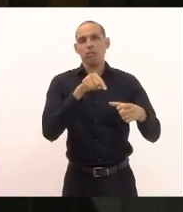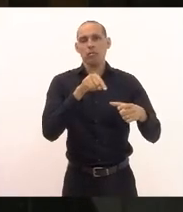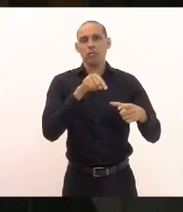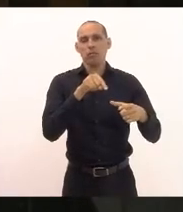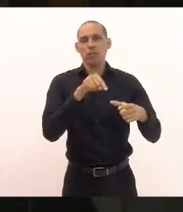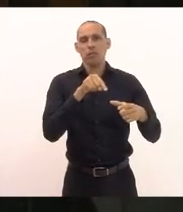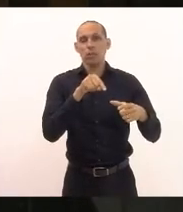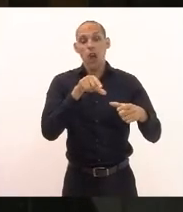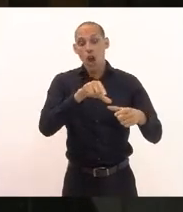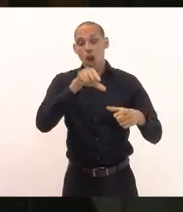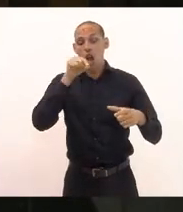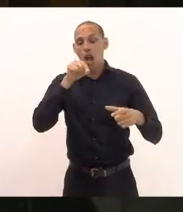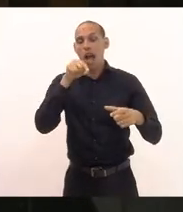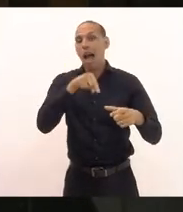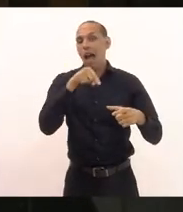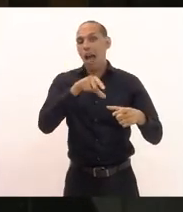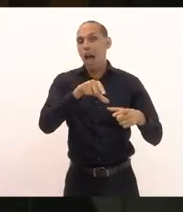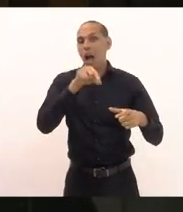optar